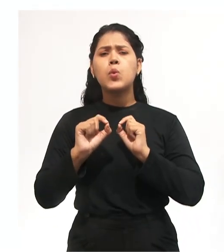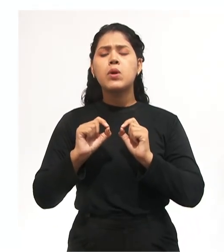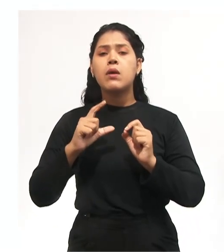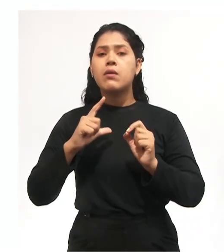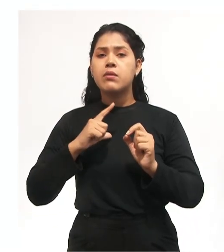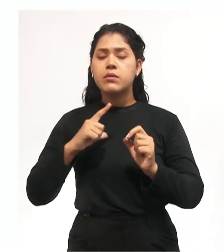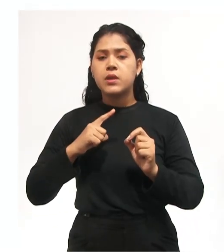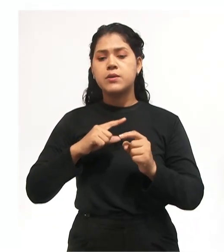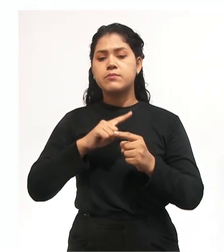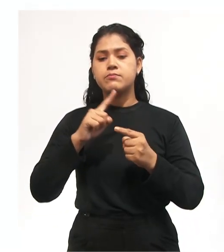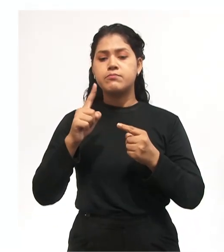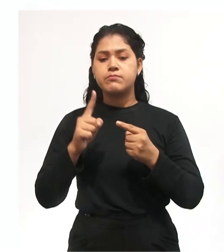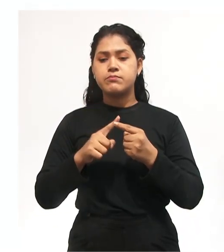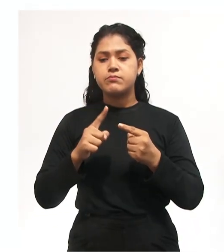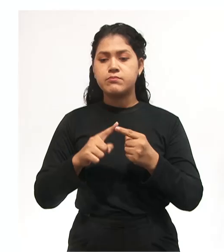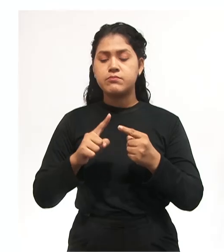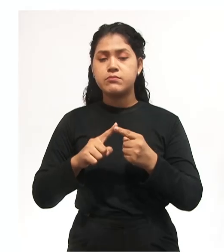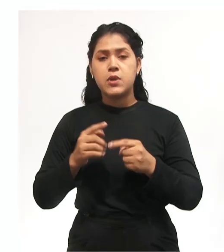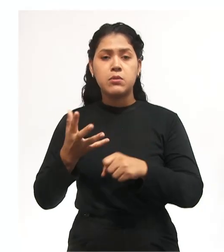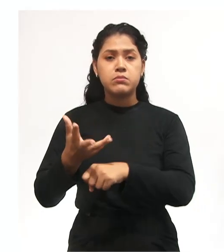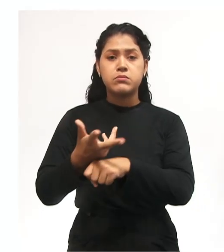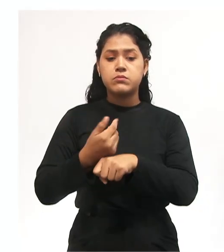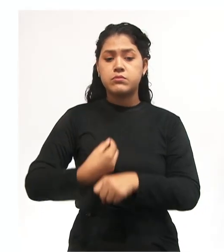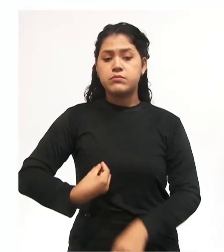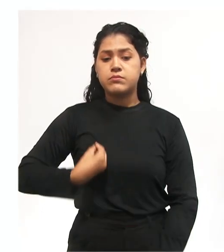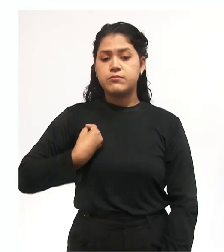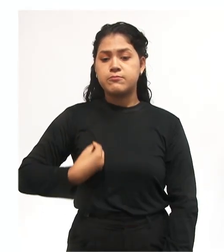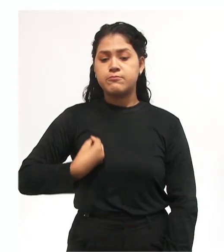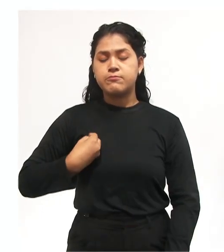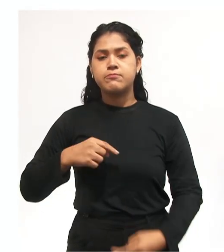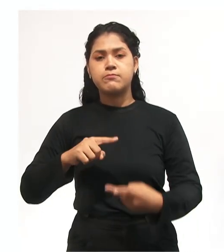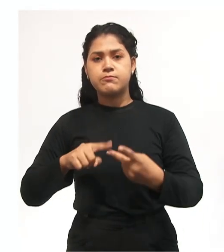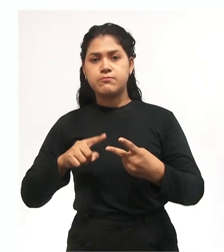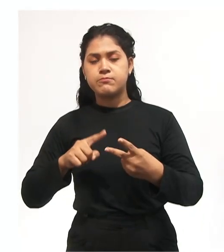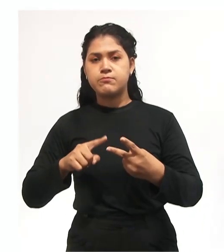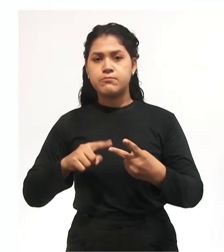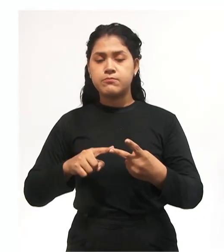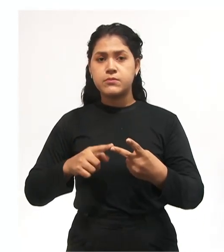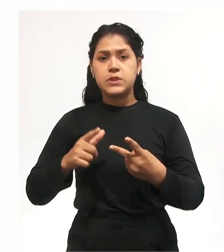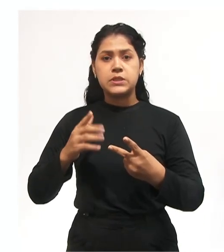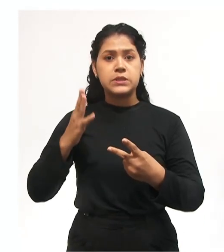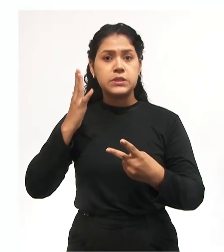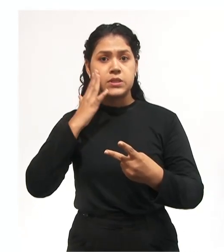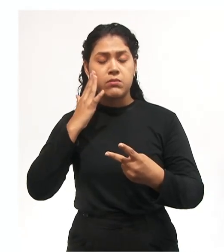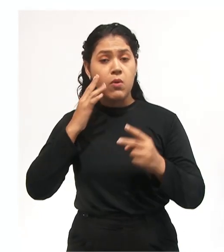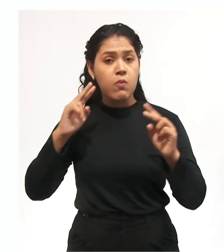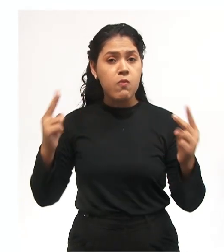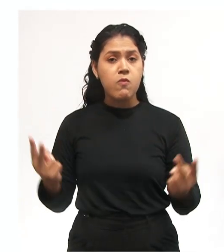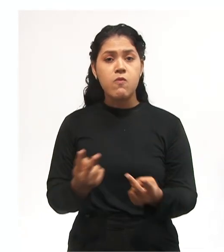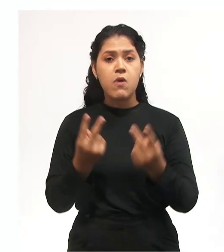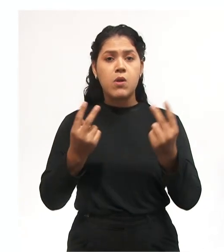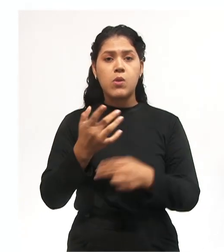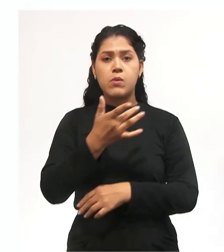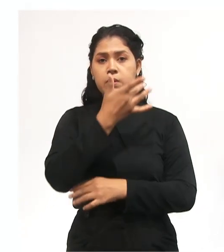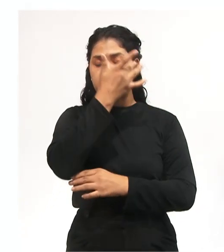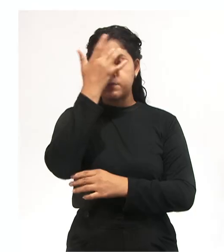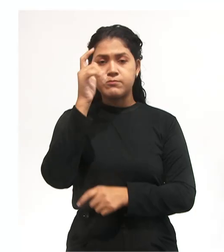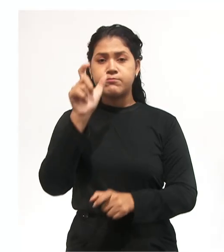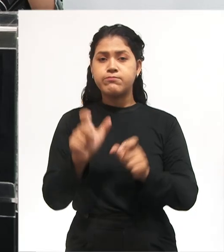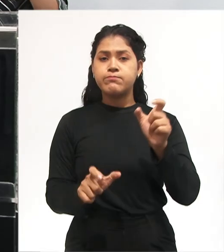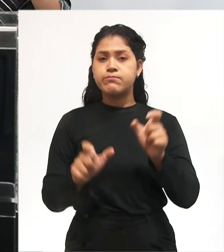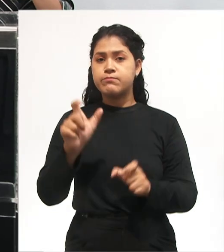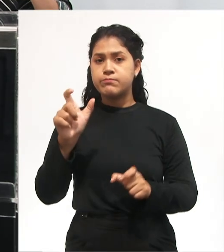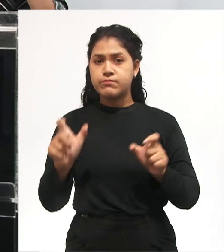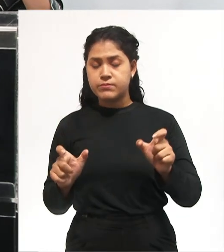eles são os que mais ajudam a manter os profissionais em uma organização. Veja